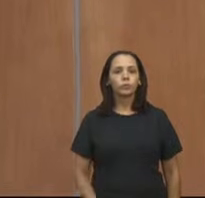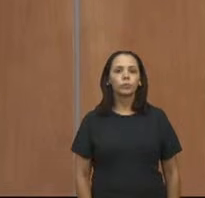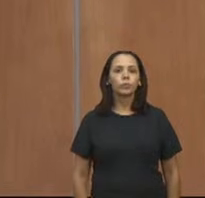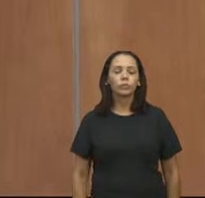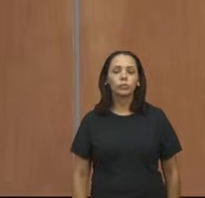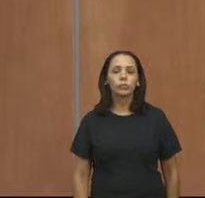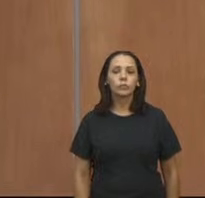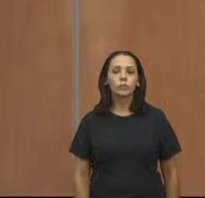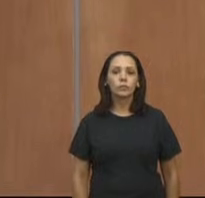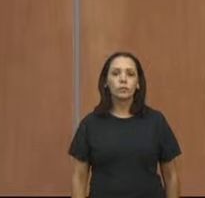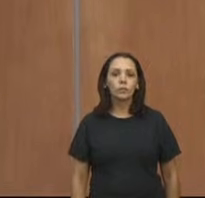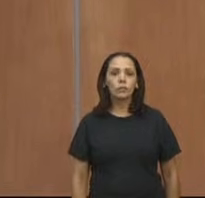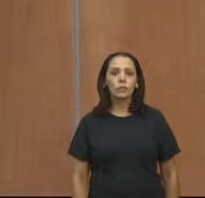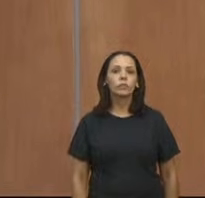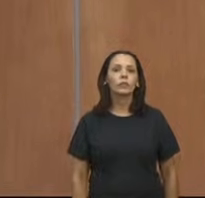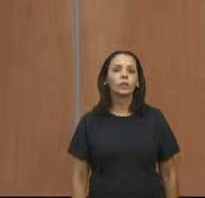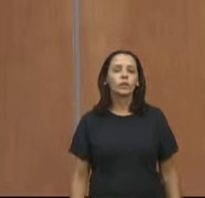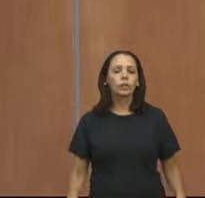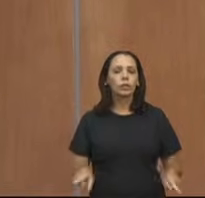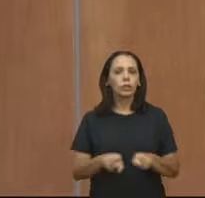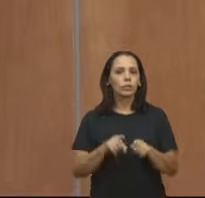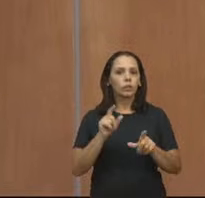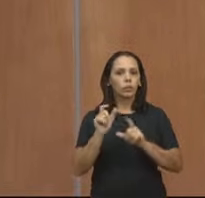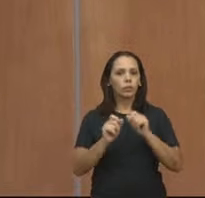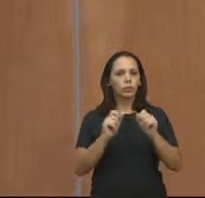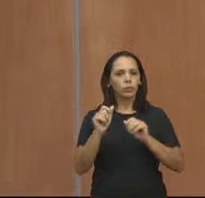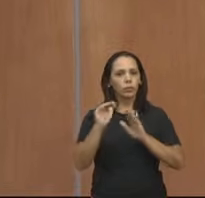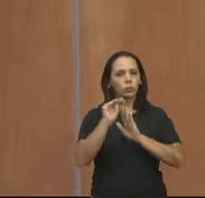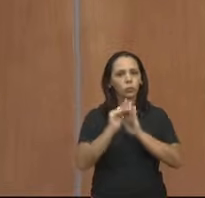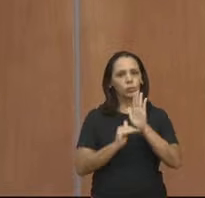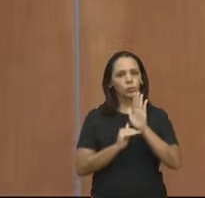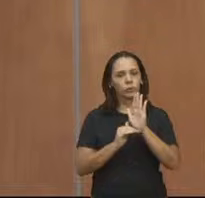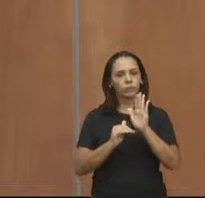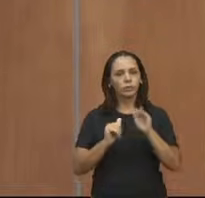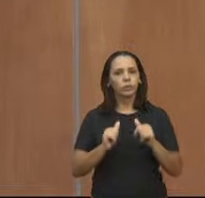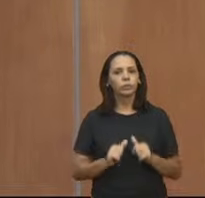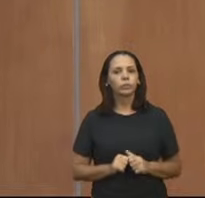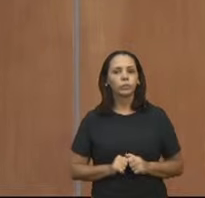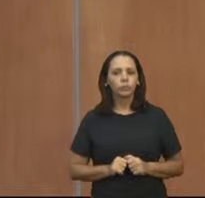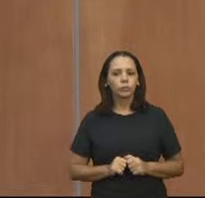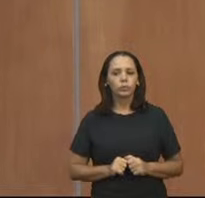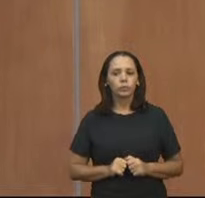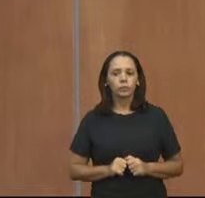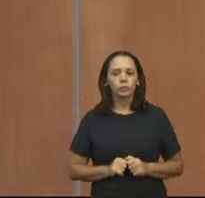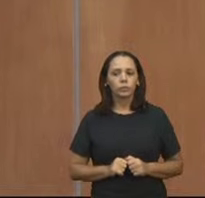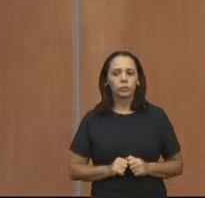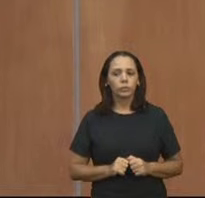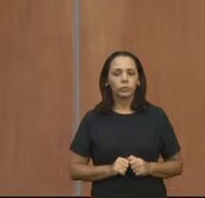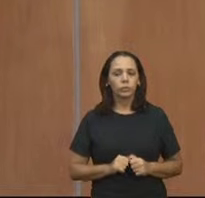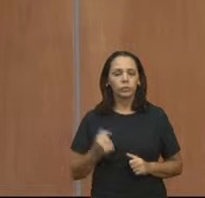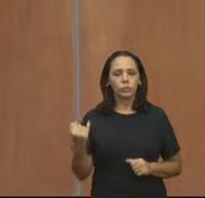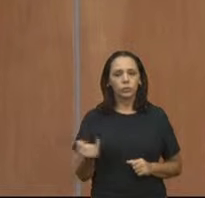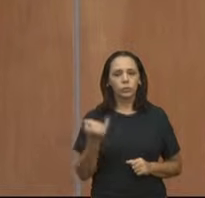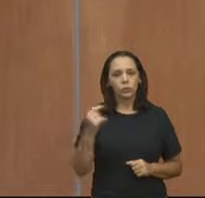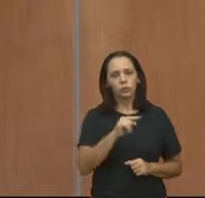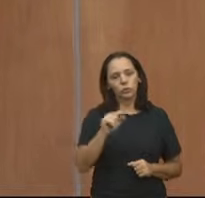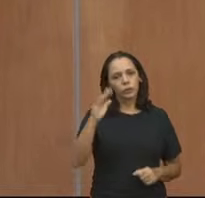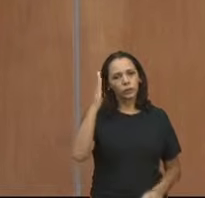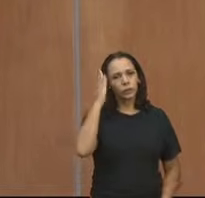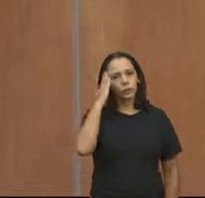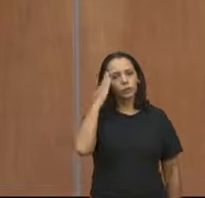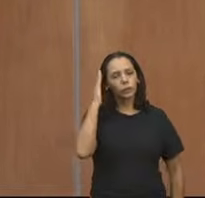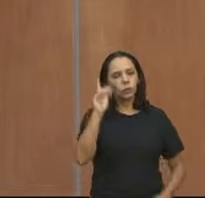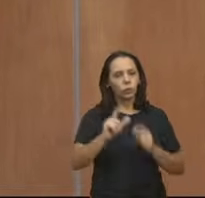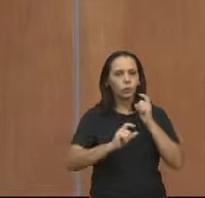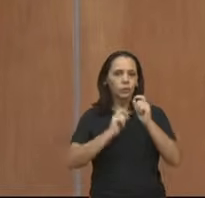decorrentes, assim como as relativas aos programas de duração continuada. Então é importante você saber em casa